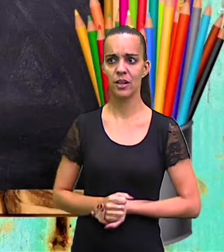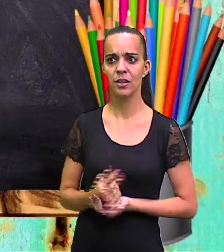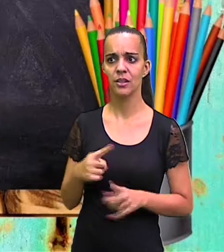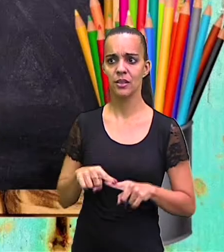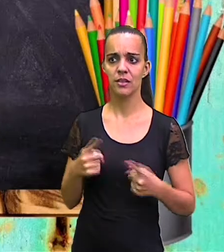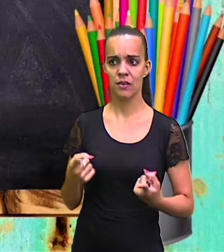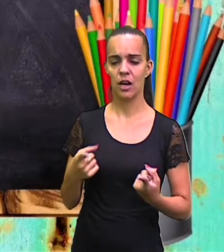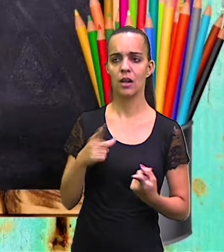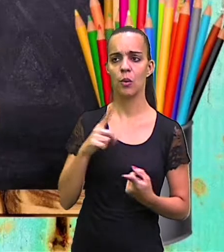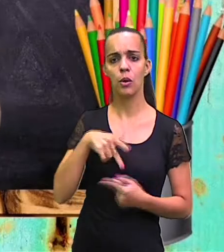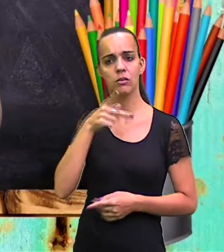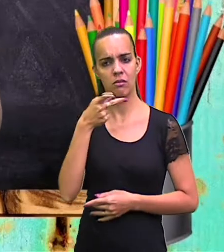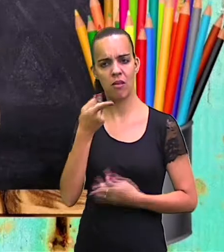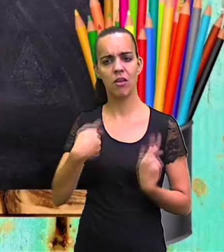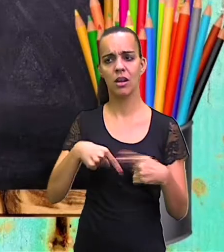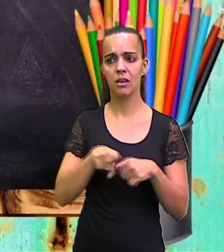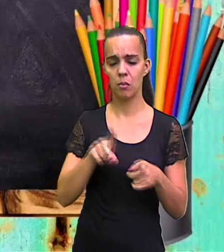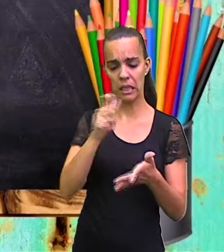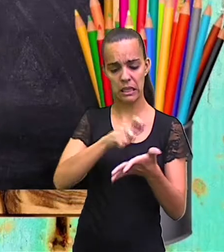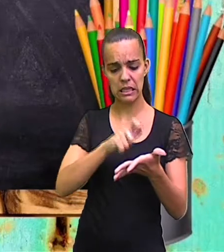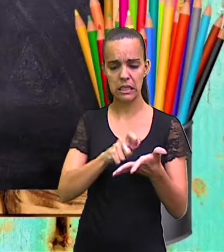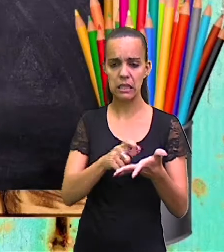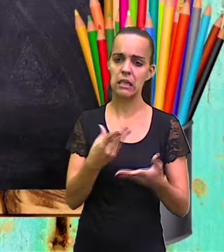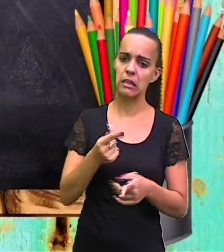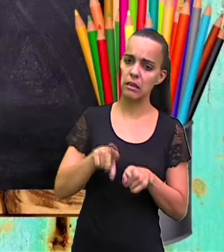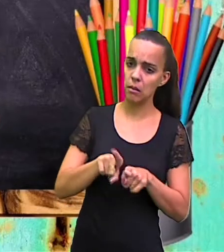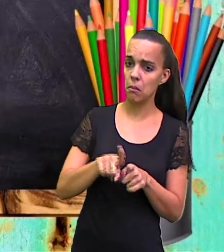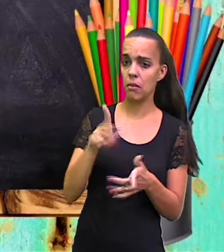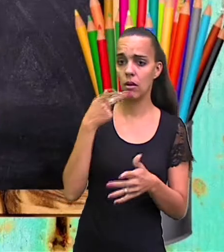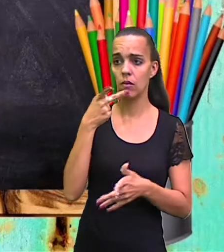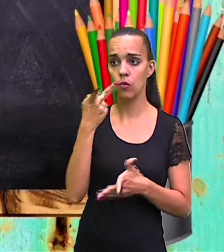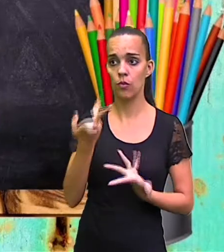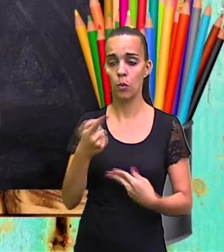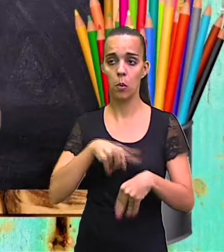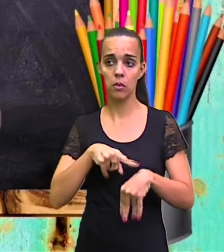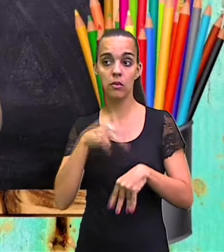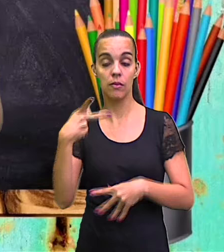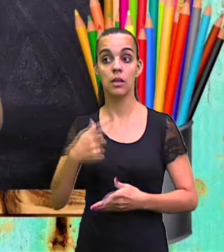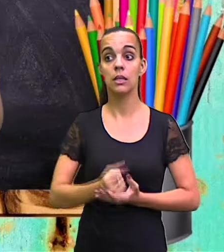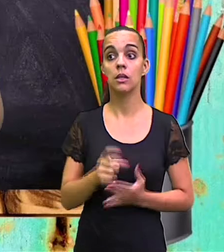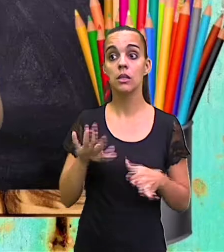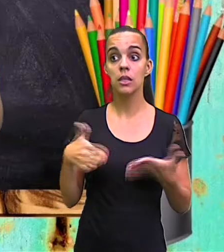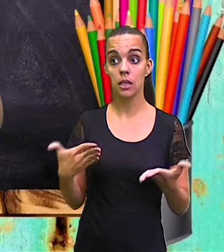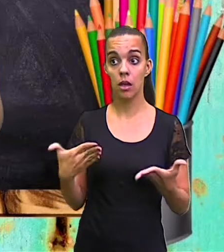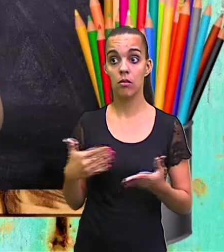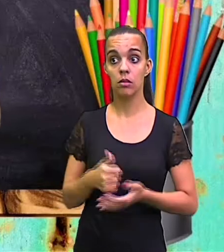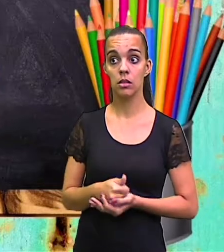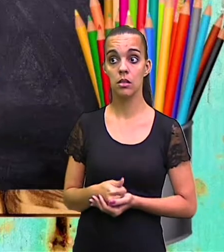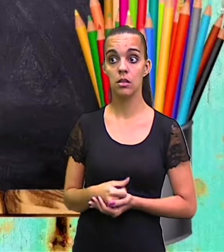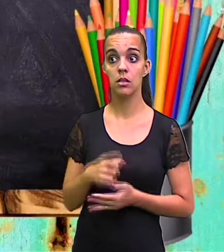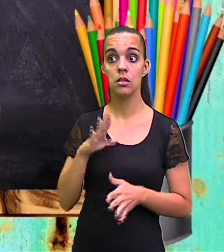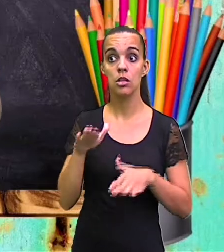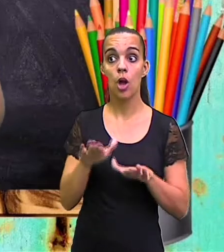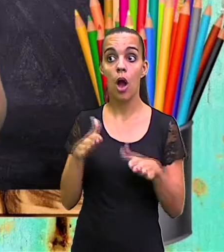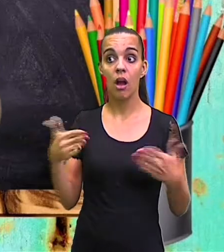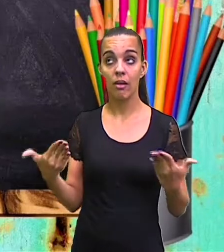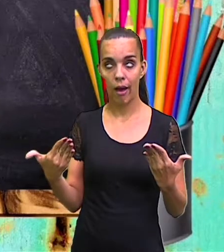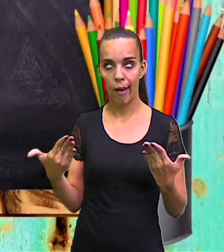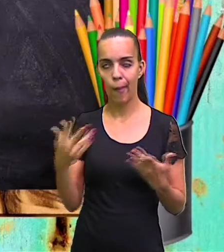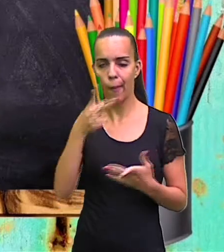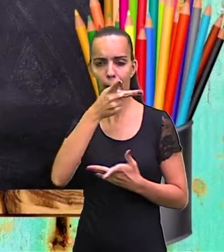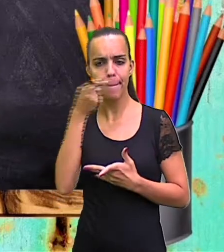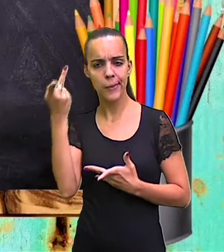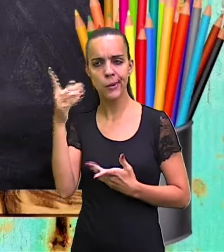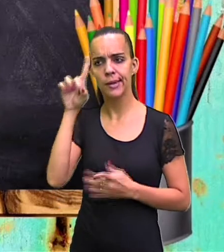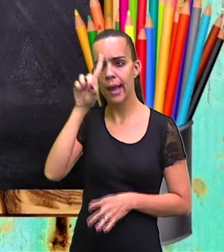escrita quanto na fala. Você precisaria repetir o A. Então, Alguém decidiu